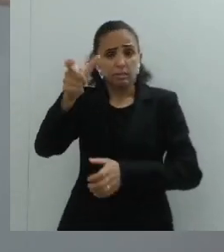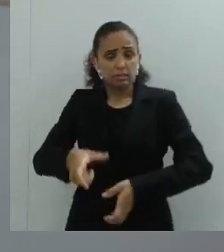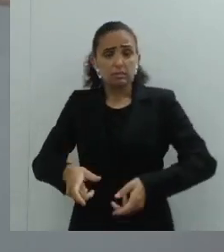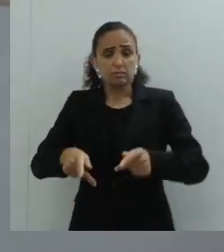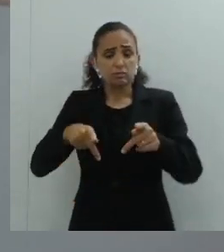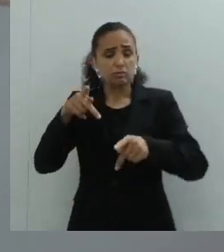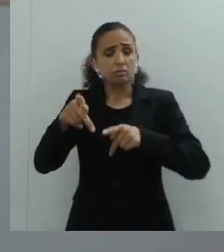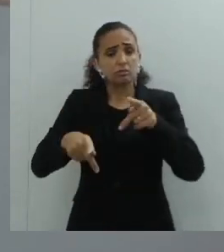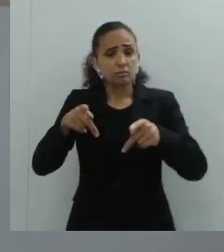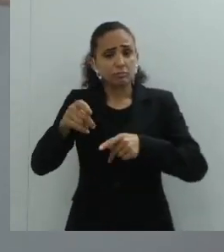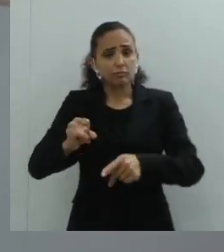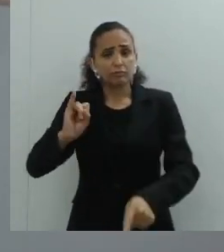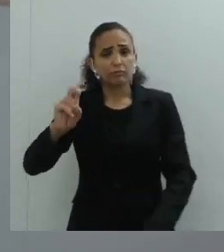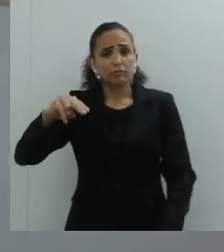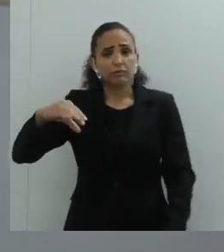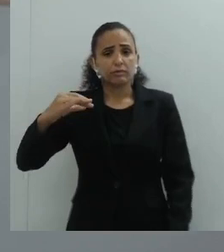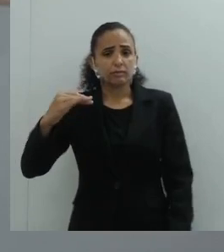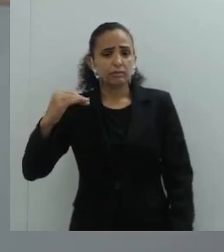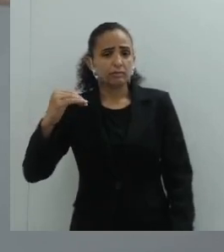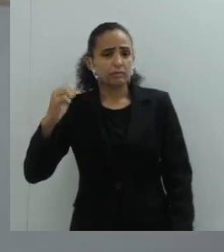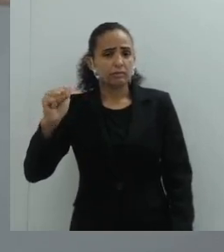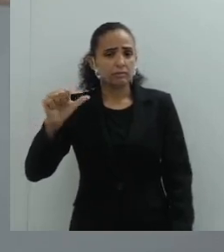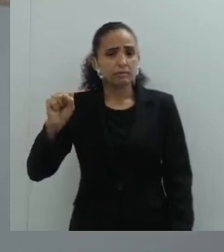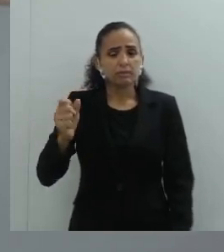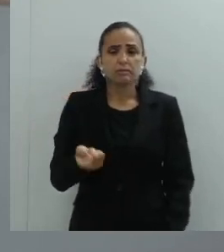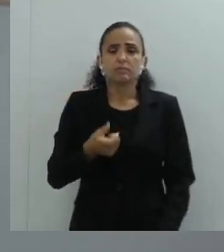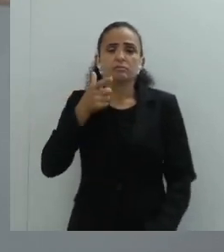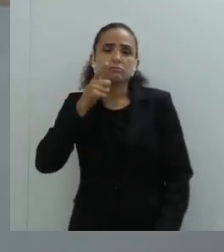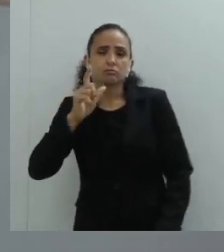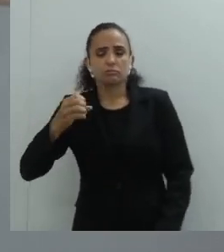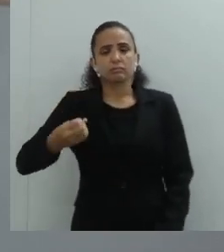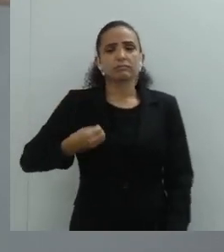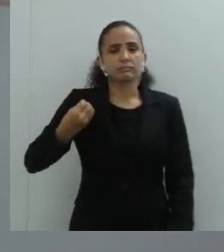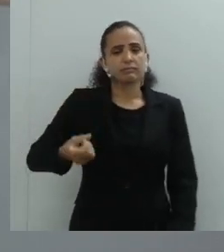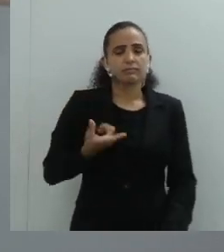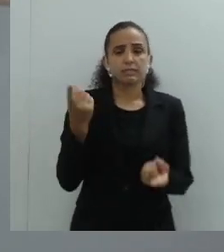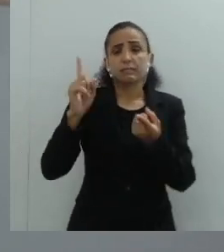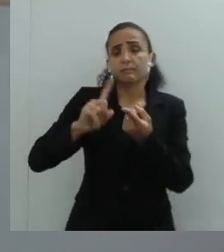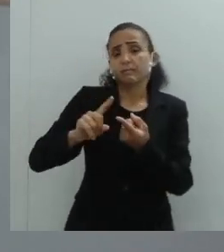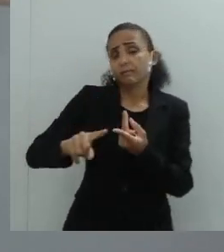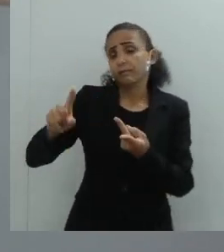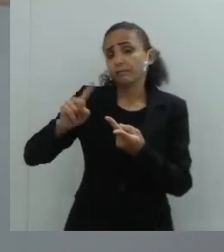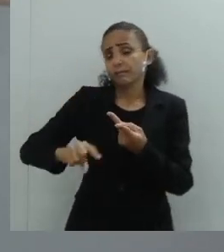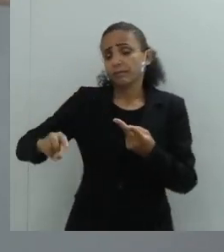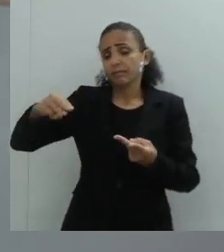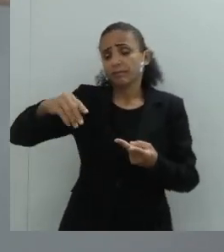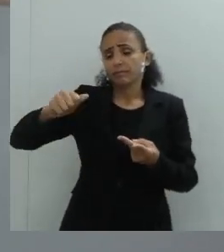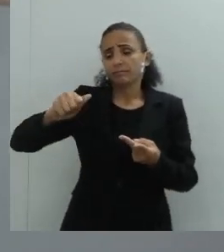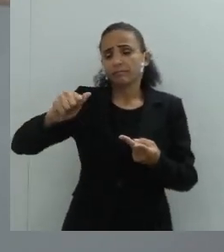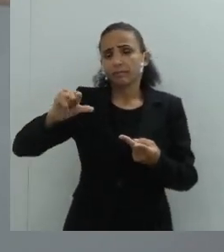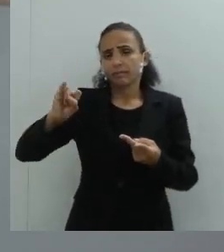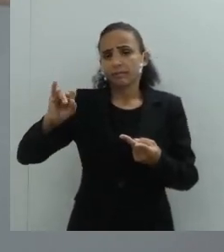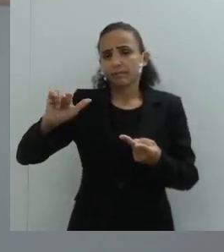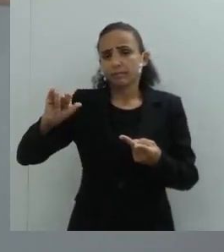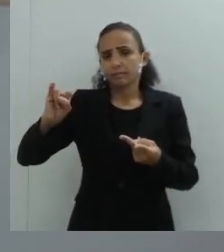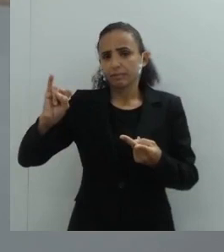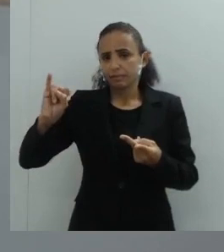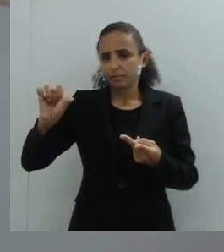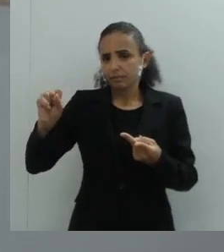dúvida, foram lá e se adaptaram. A gente vai ter os maias, que vão ter construções, e os